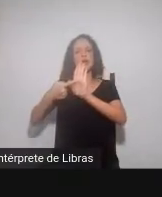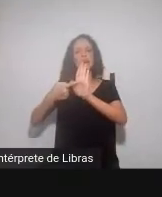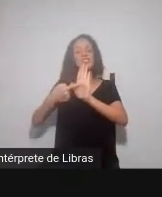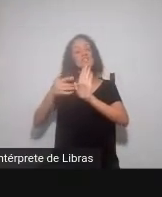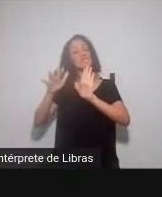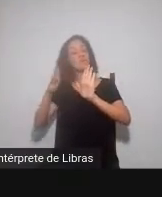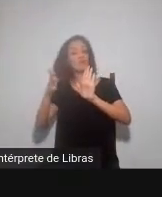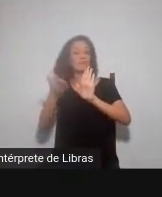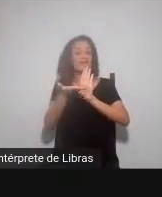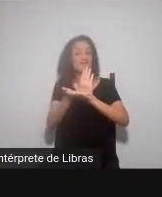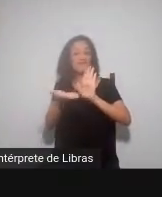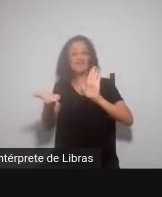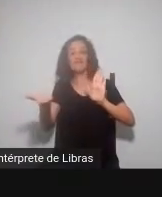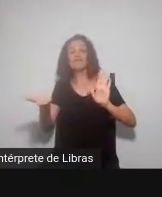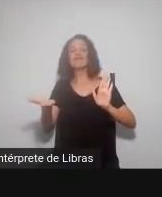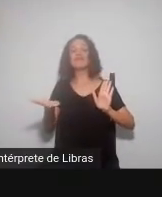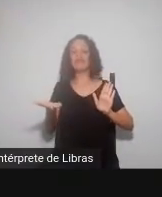assim.